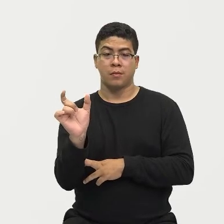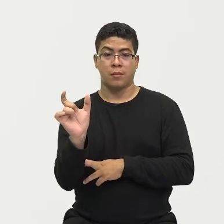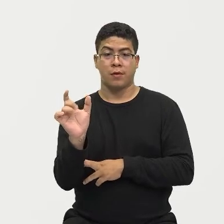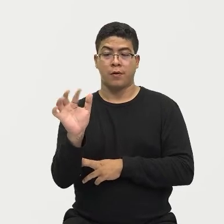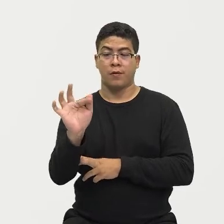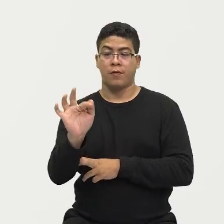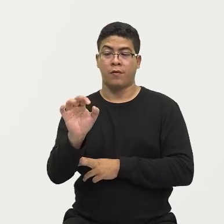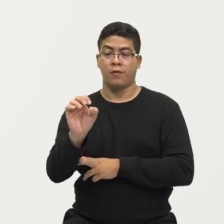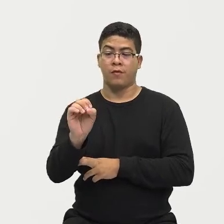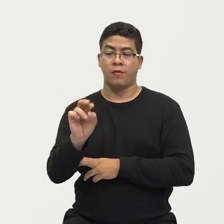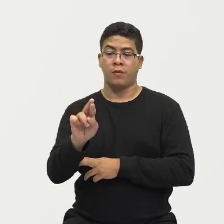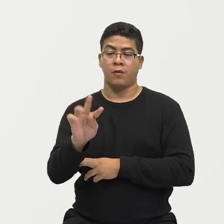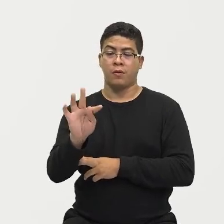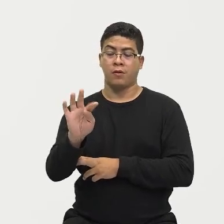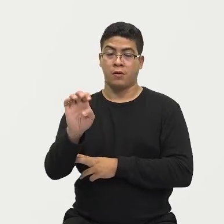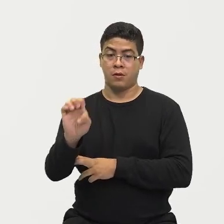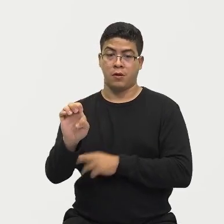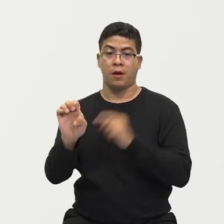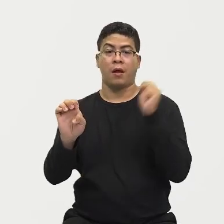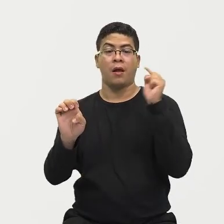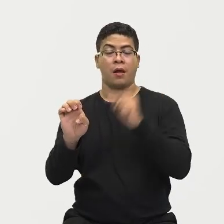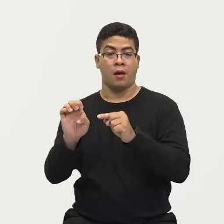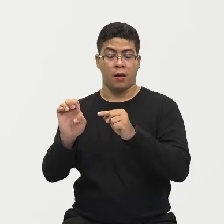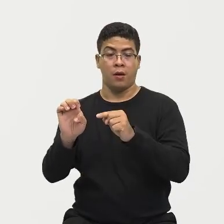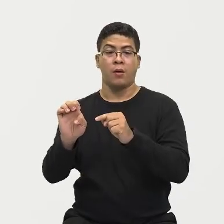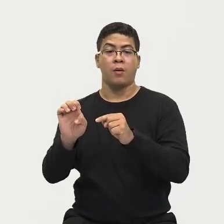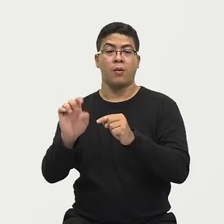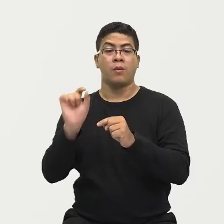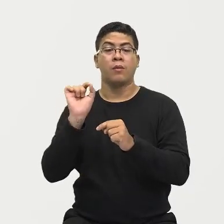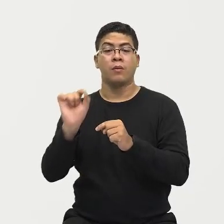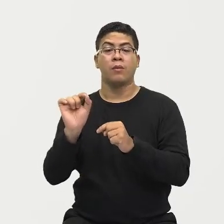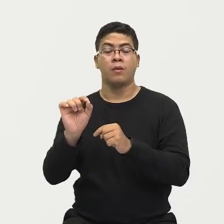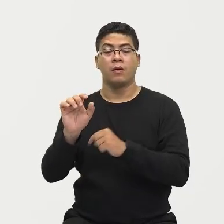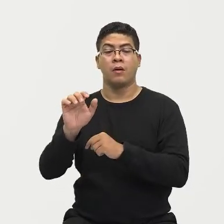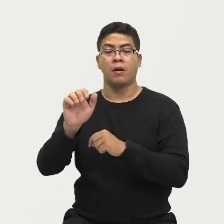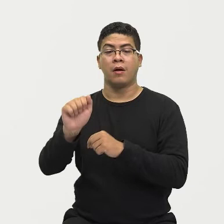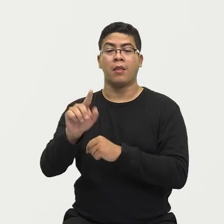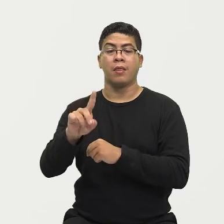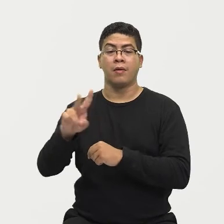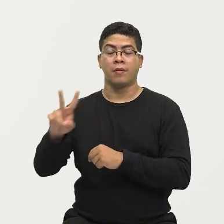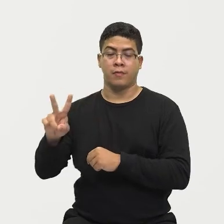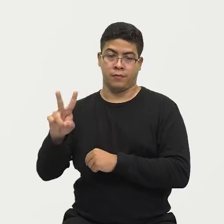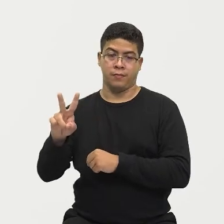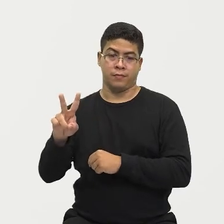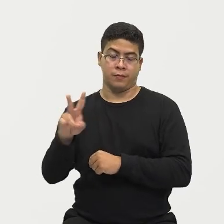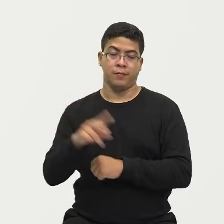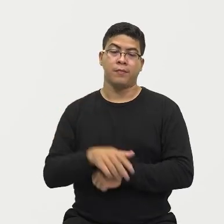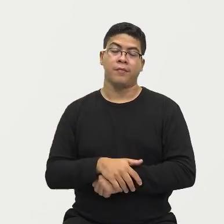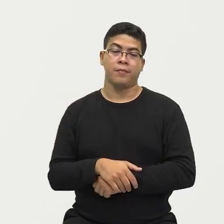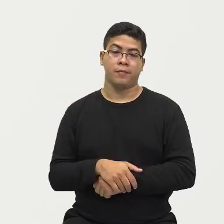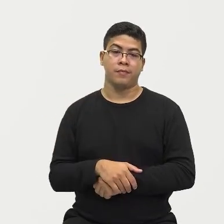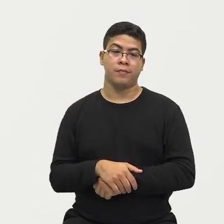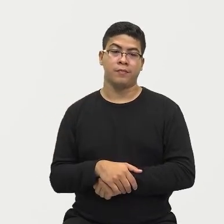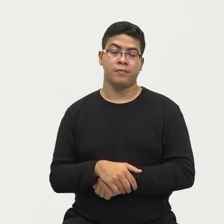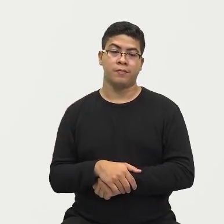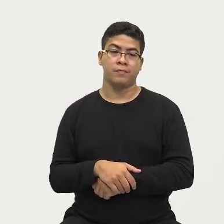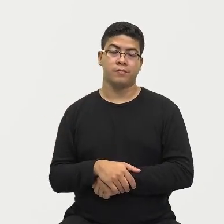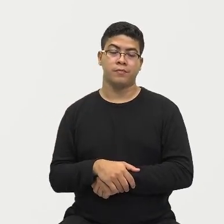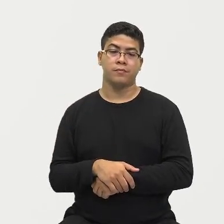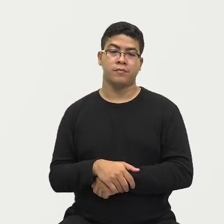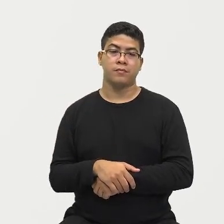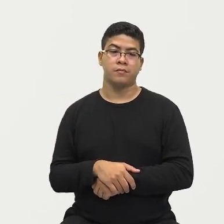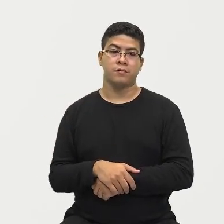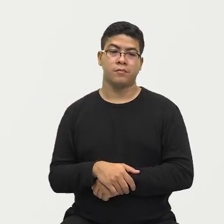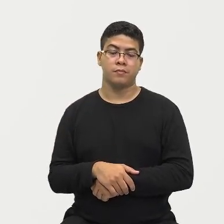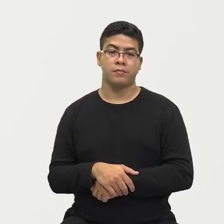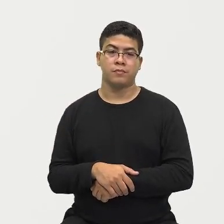verbo e temos a palavra forte. Essa palavra forte, ela está modificando o verbo.